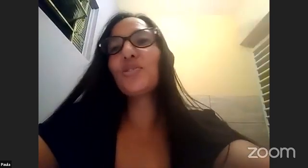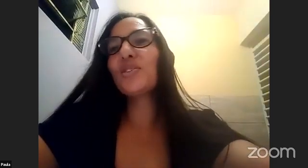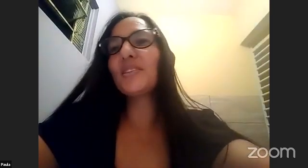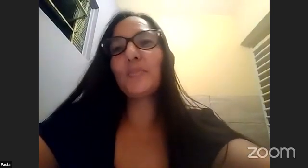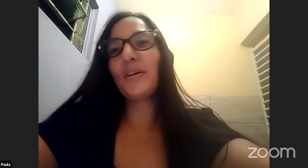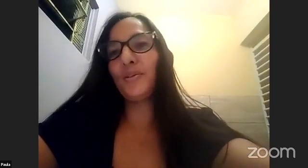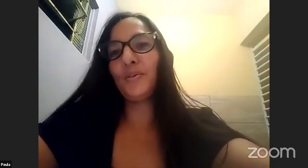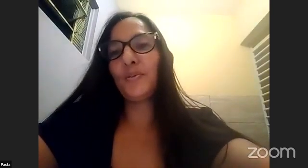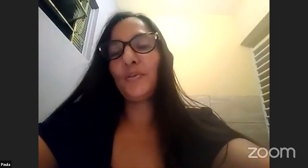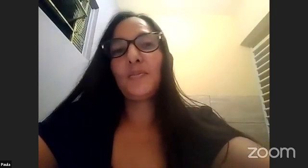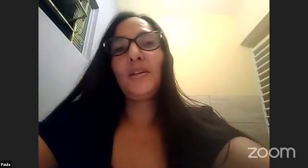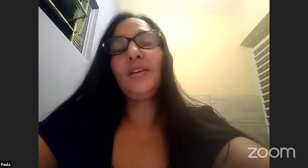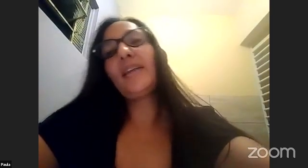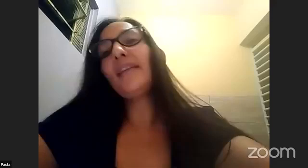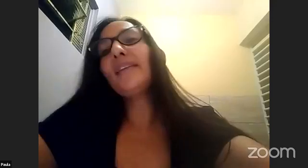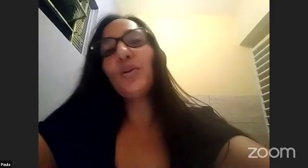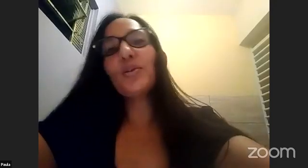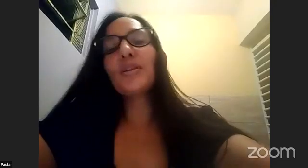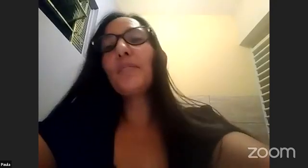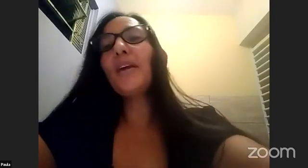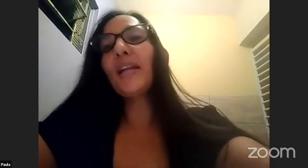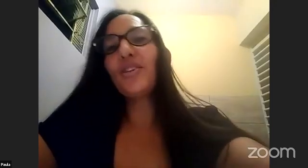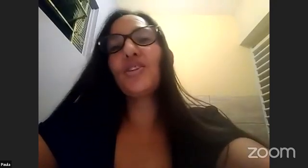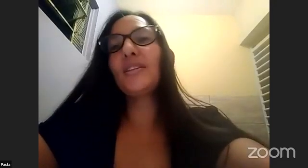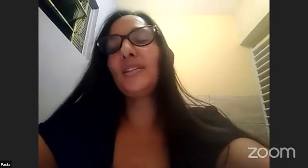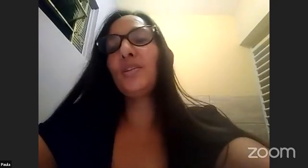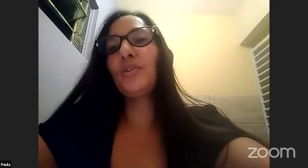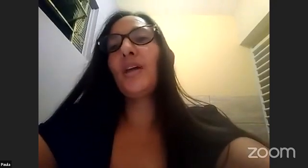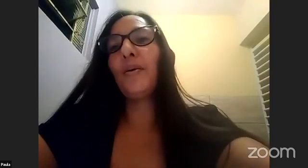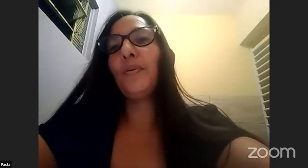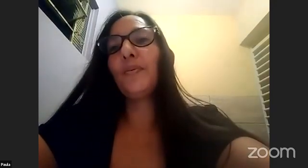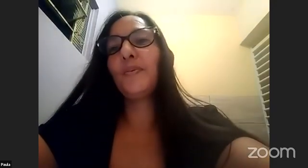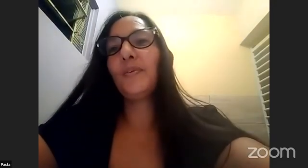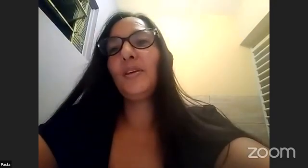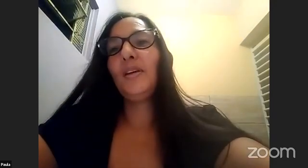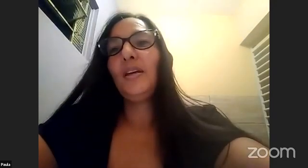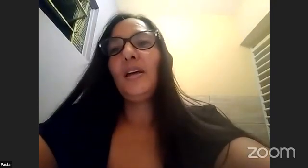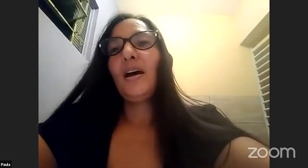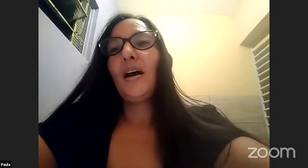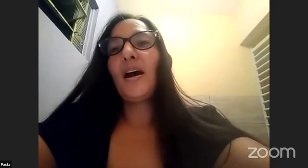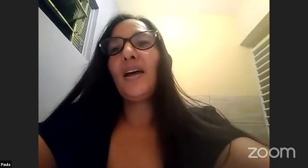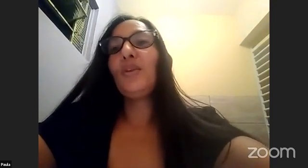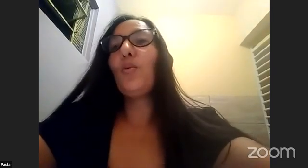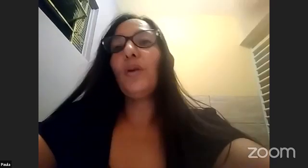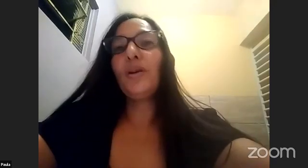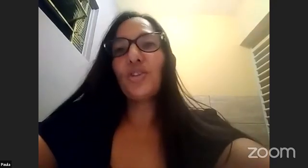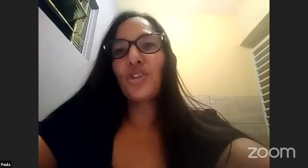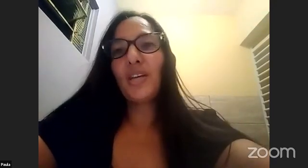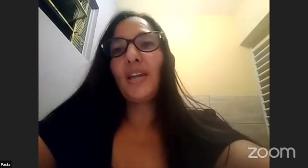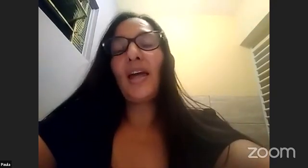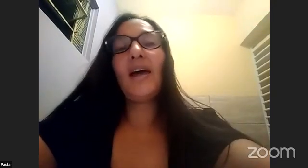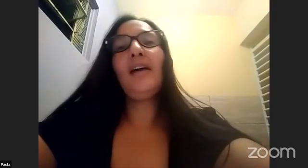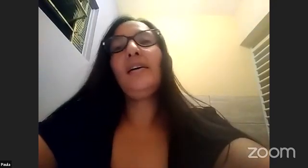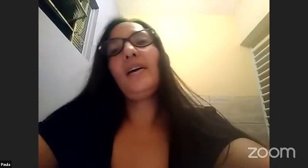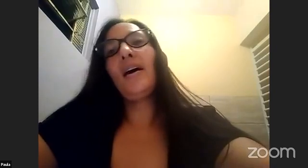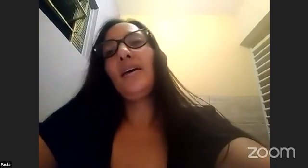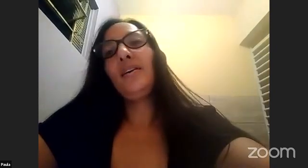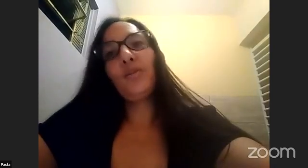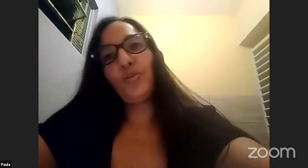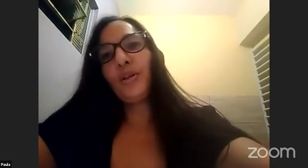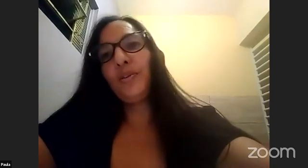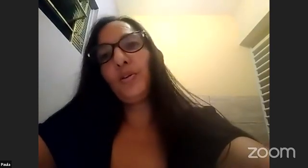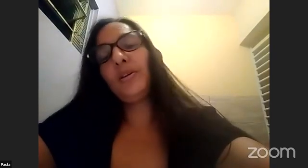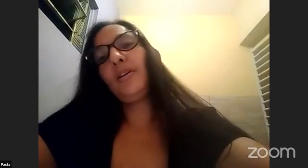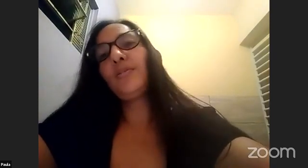dia inteiro de desespero. E até então, eu não sabia que ela tinha síndrome de Down. Aí, quando eu cheguei lá,